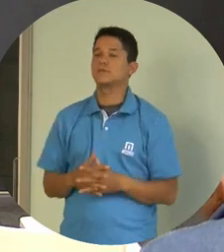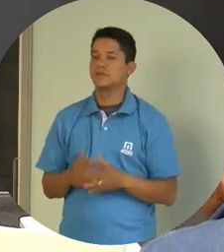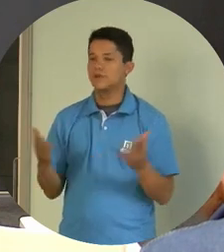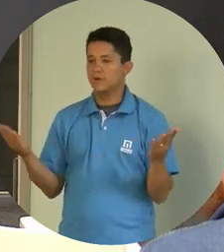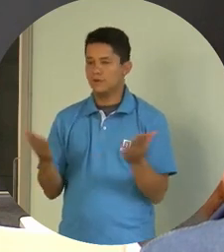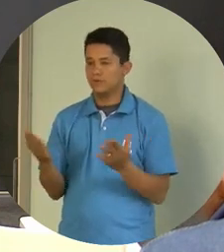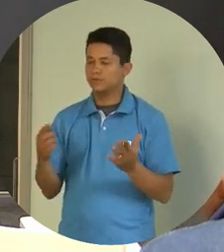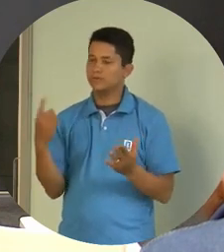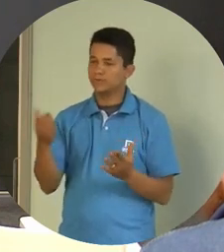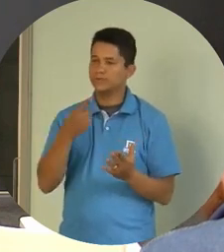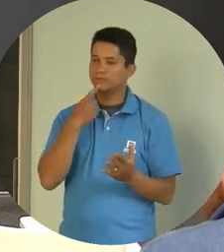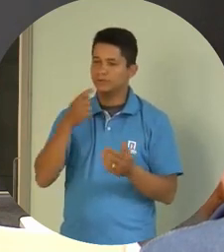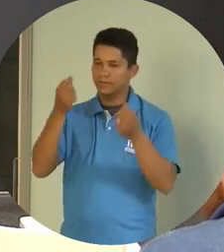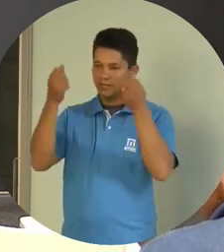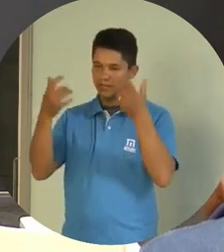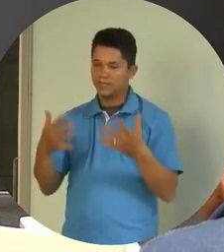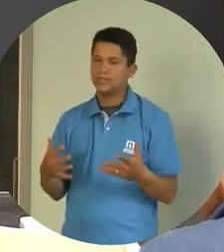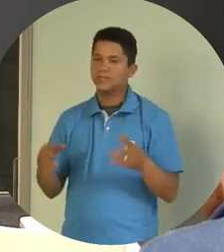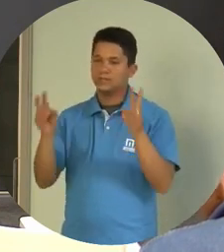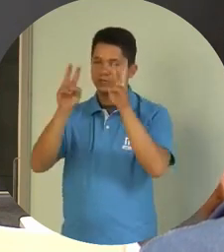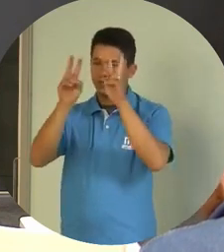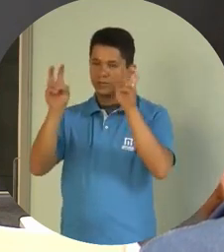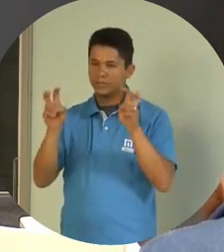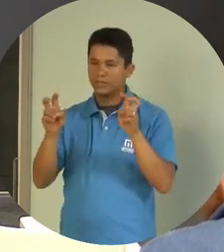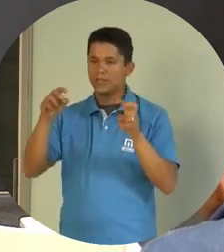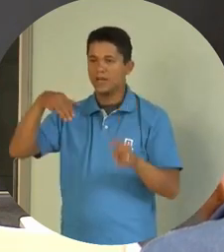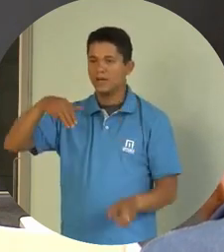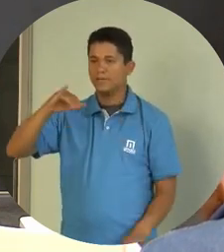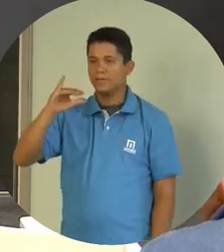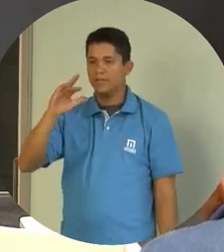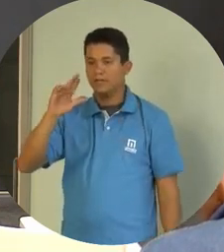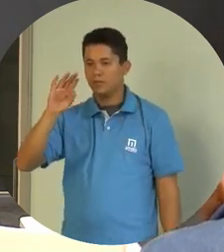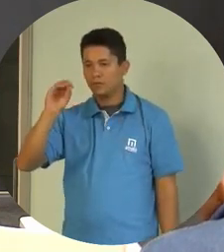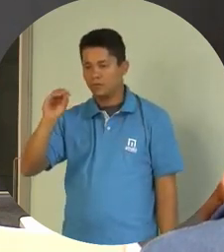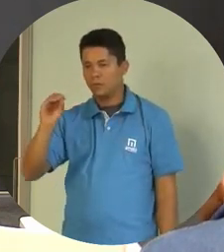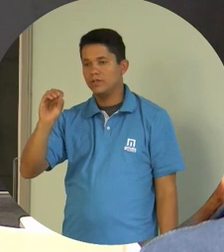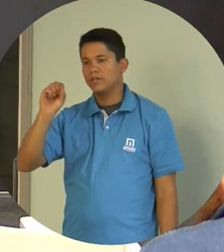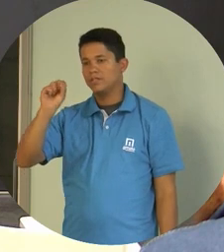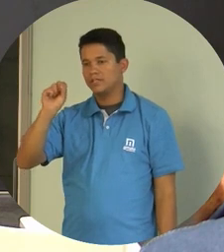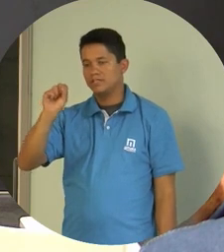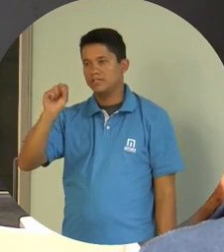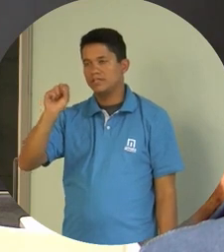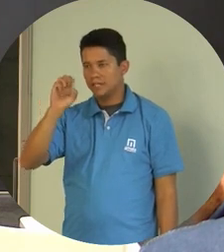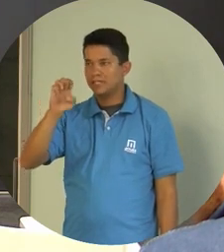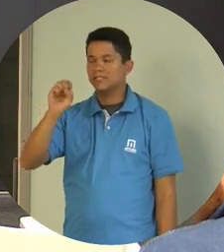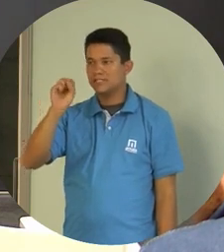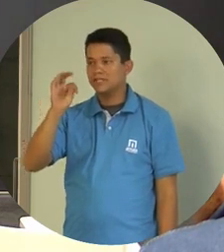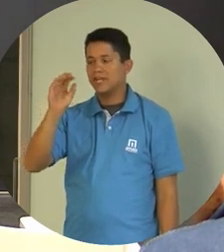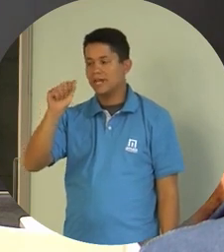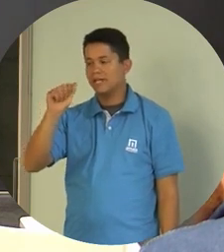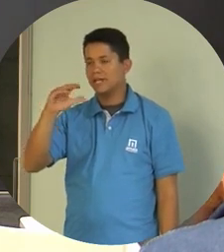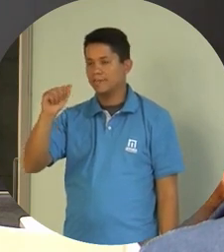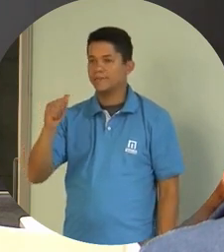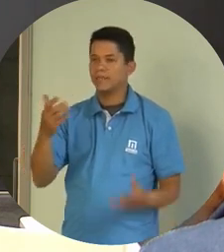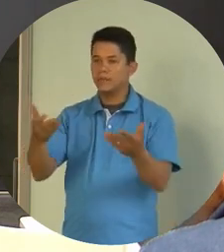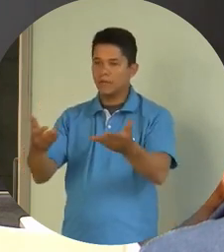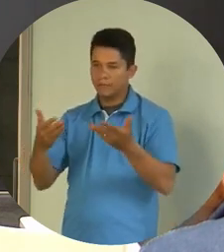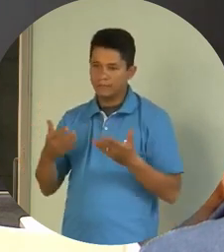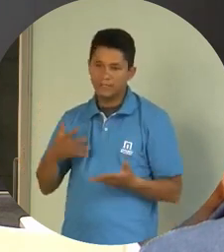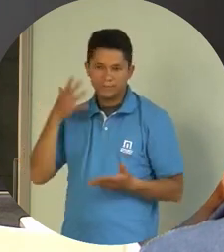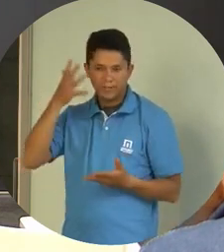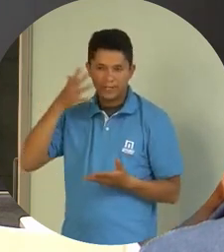microestaca, a estaca pré-ancoragem. Nós convidamos para fazer a palestra